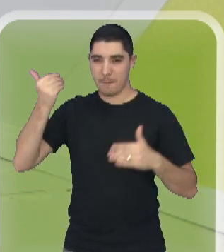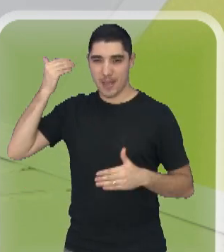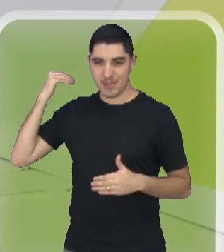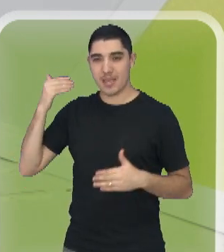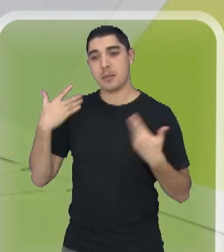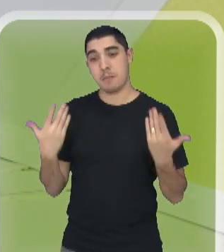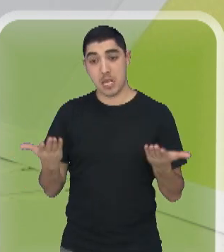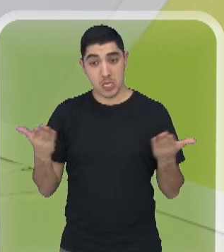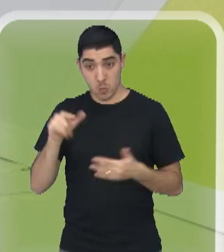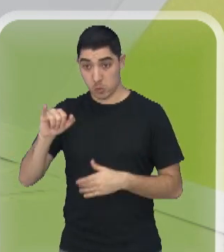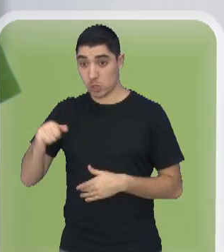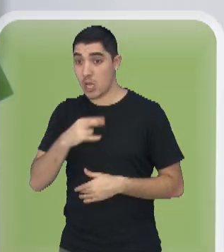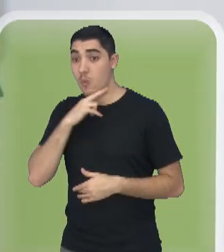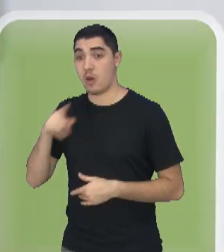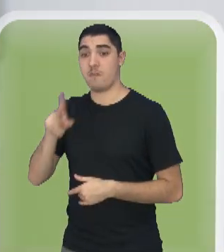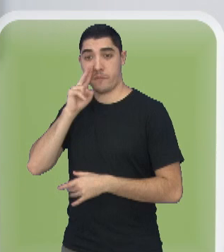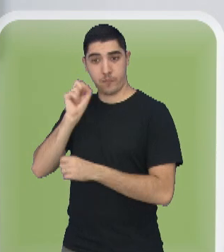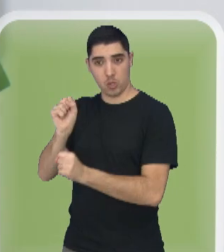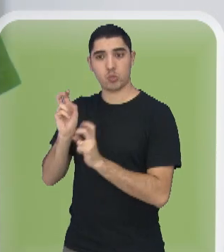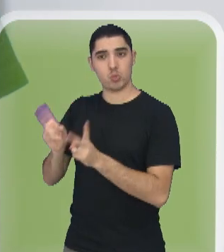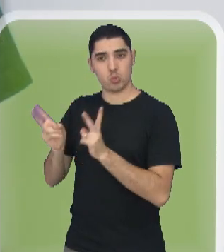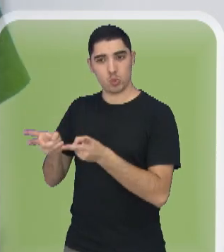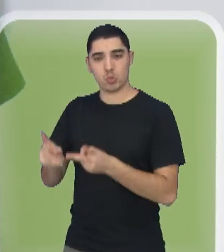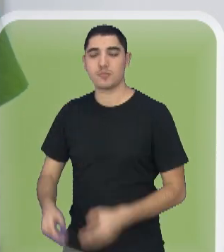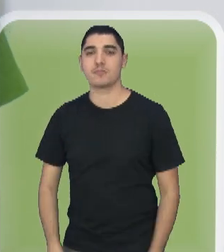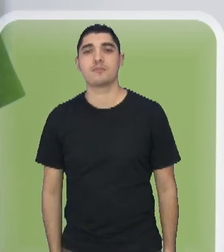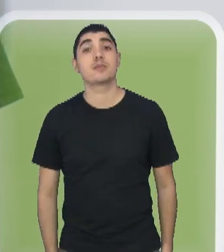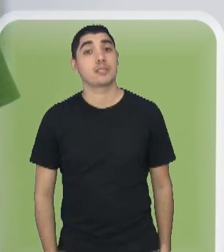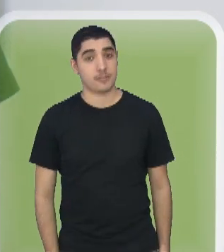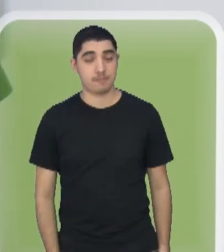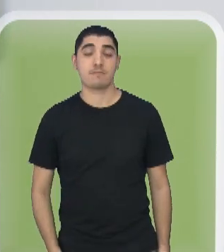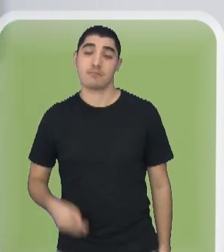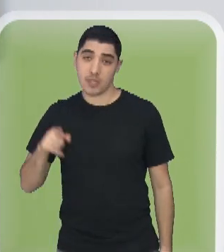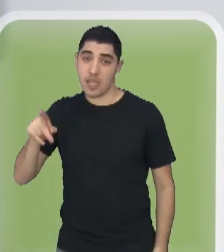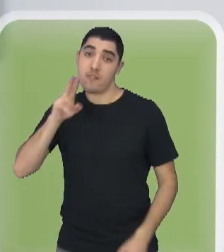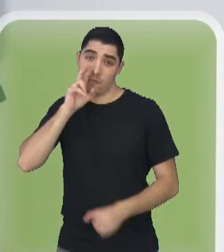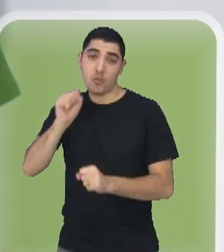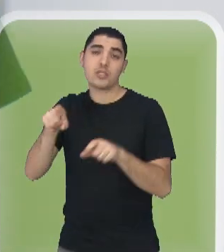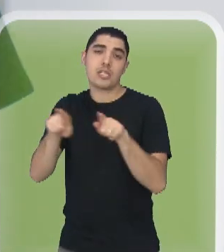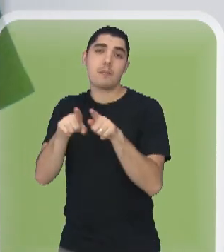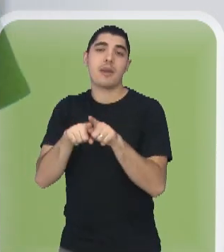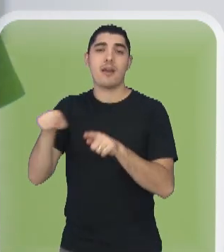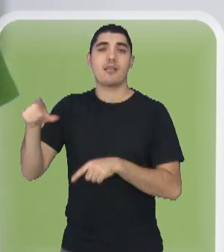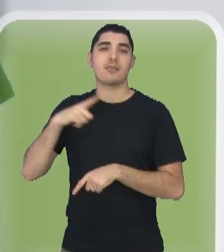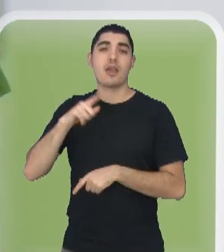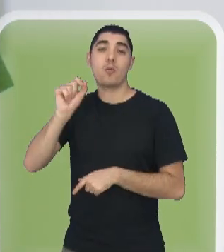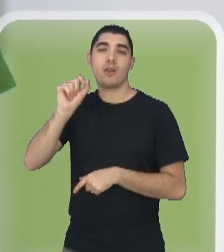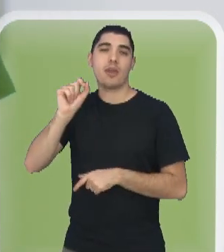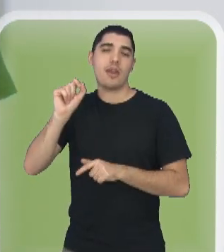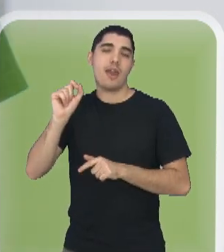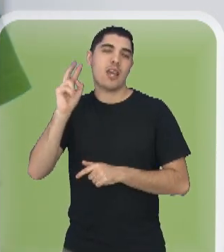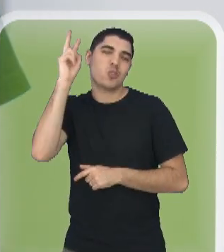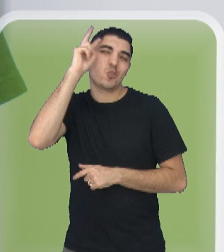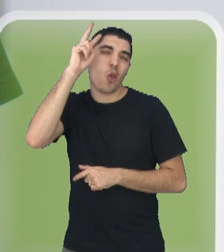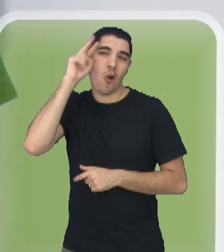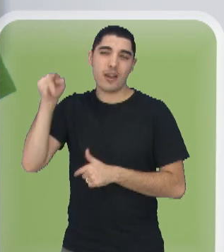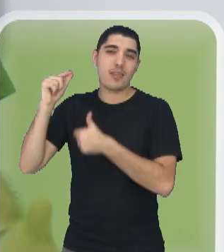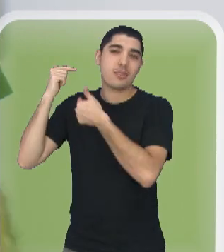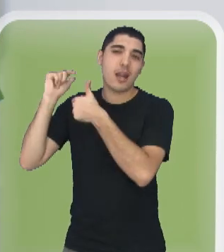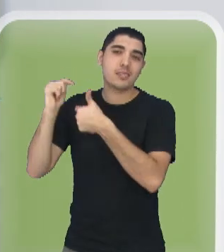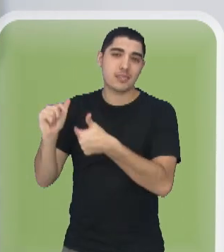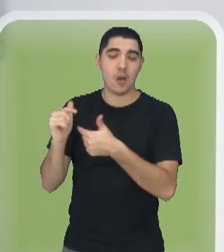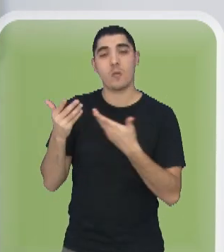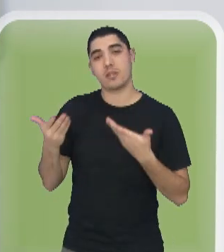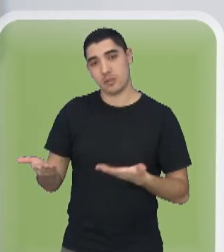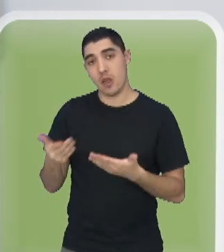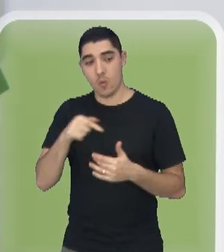continua forte, Brunão. É, continua forte e tem a questão da história, né, na competição. Então isso também pesa um pouco,